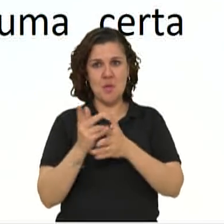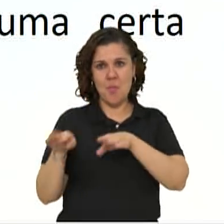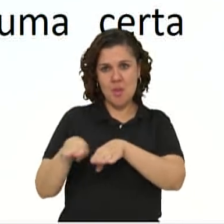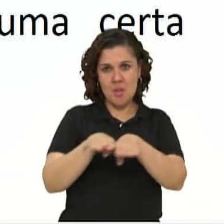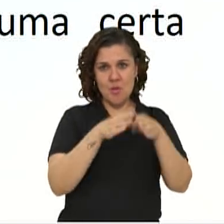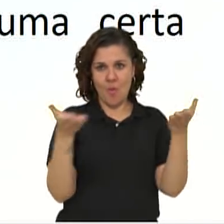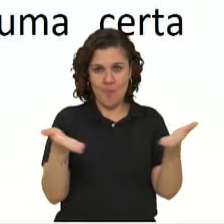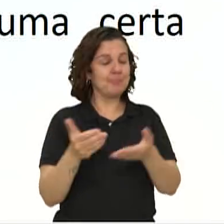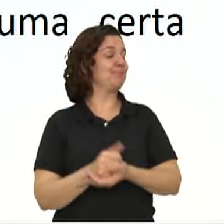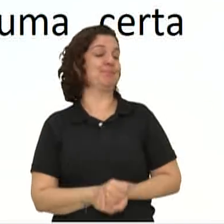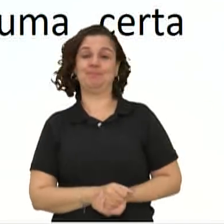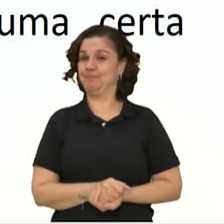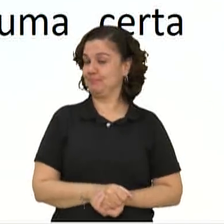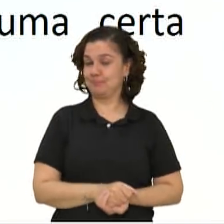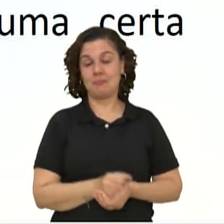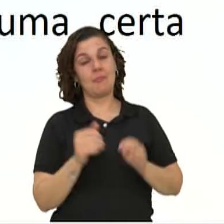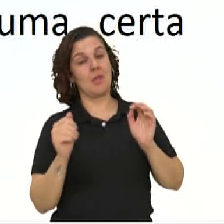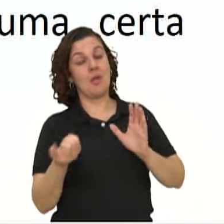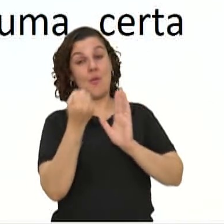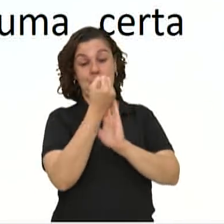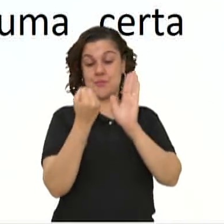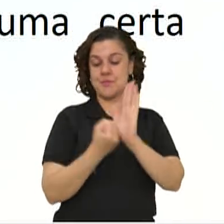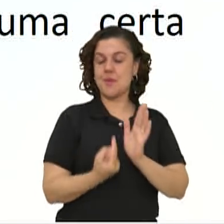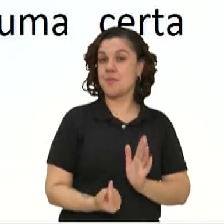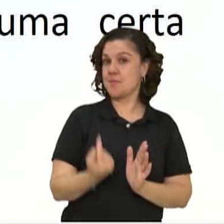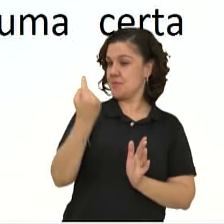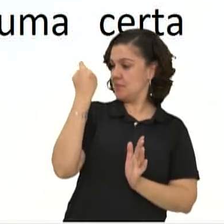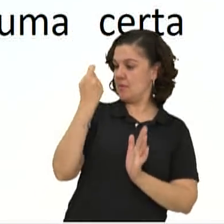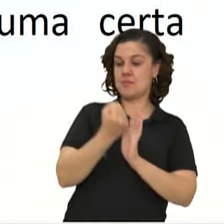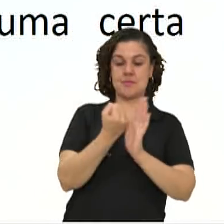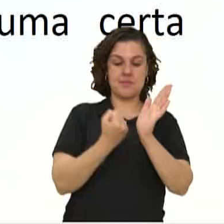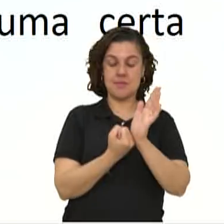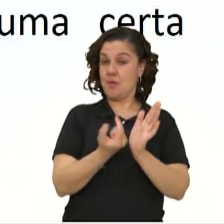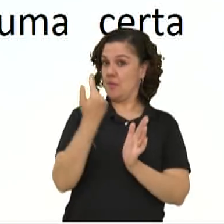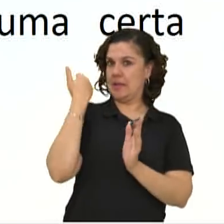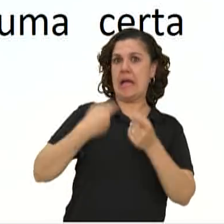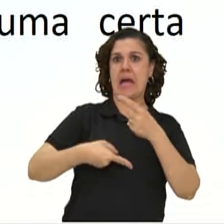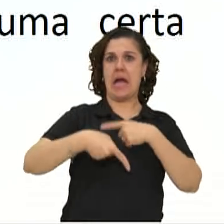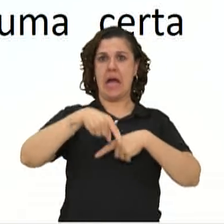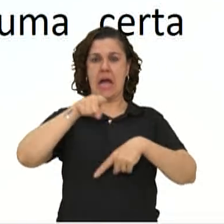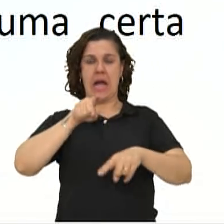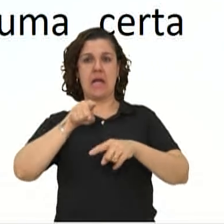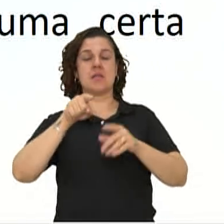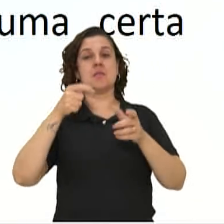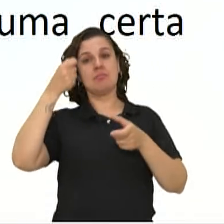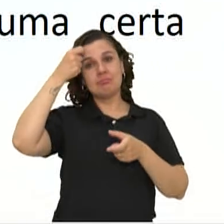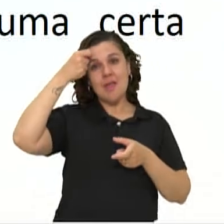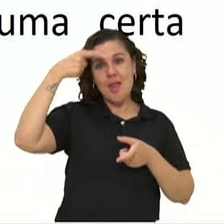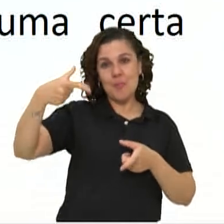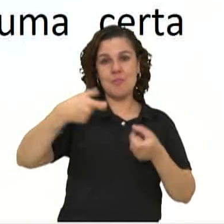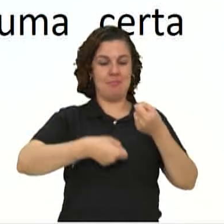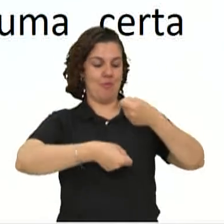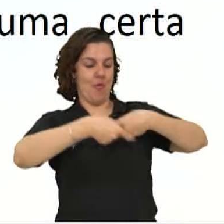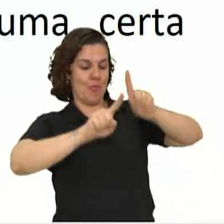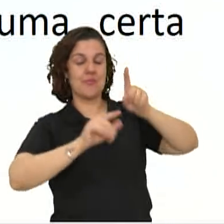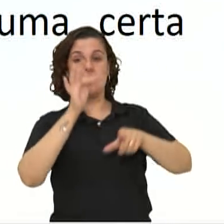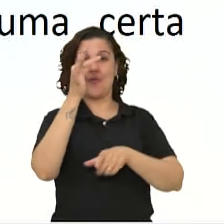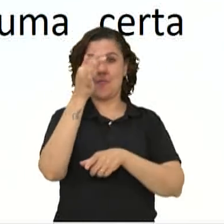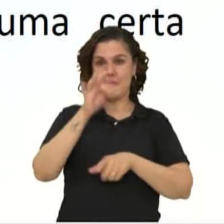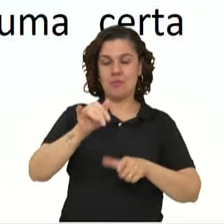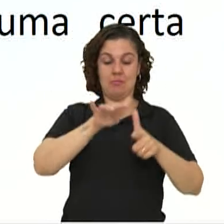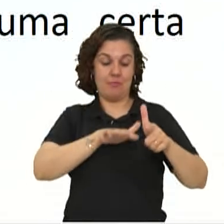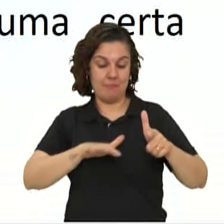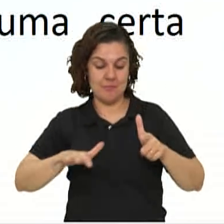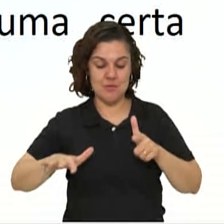temos atualmente. Em séculos atrás, antes da Revolução Francesa e do Iluminismo, os espaços, as